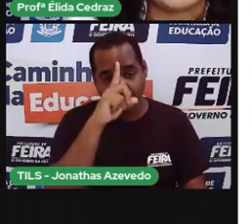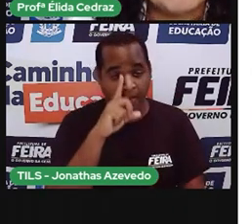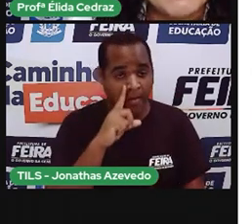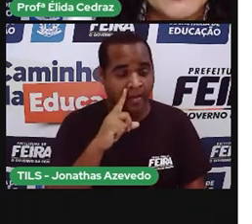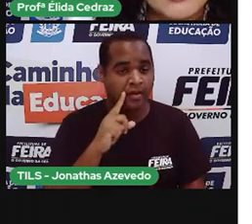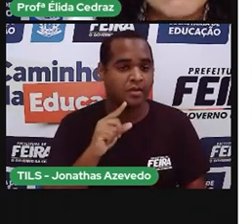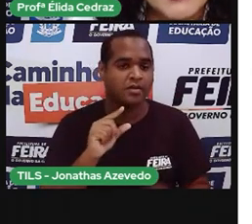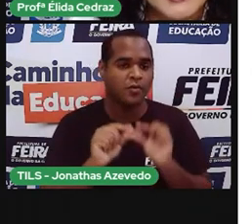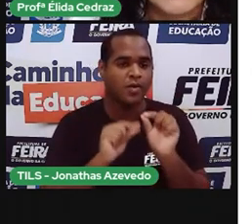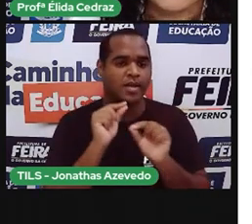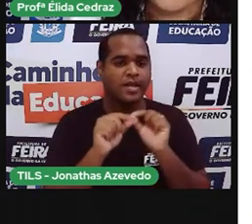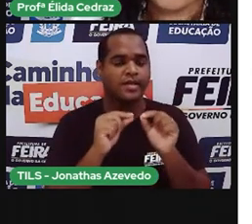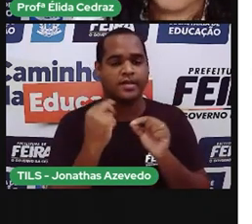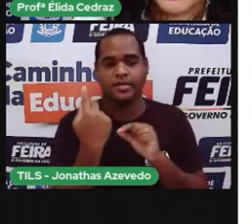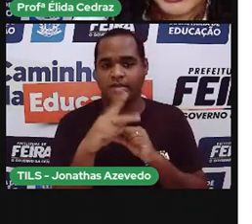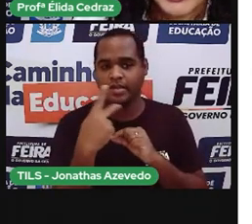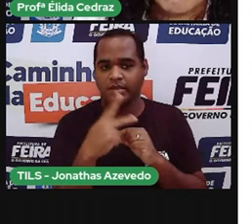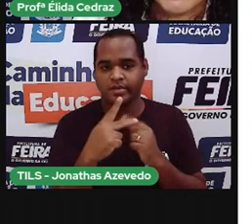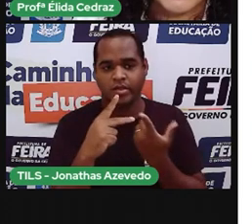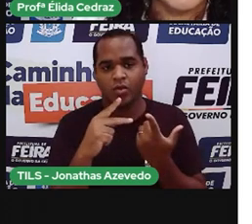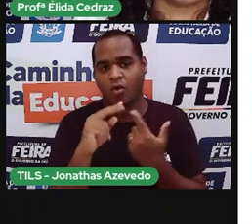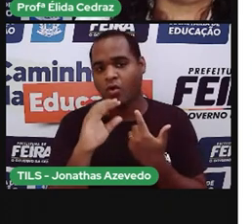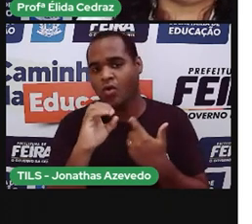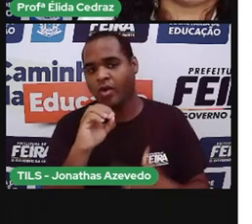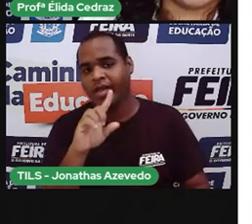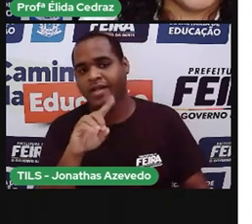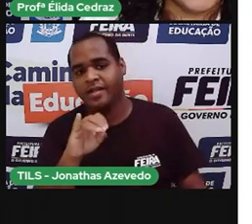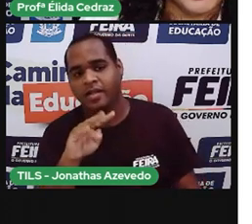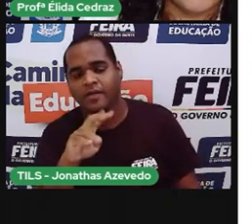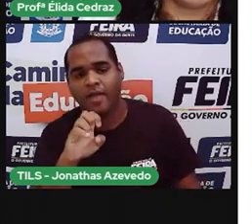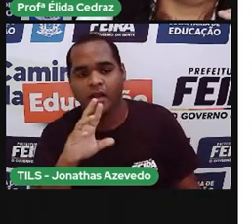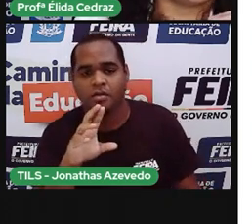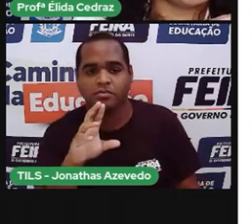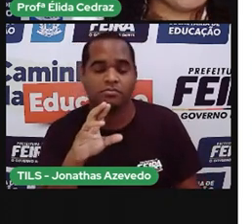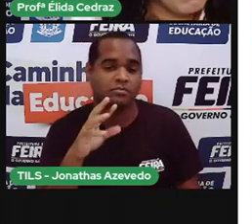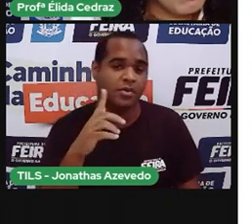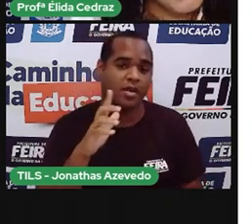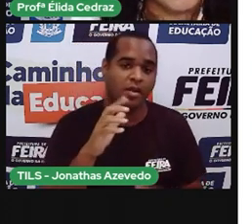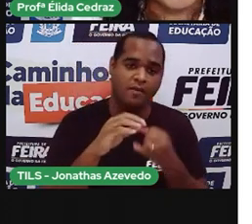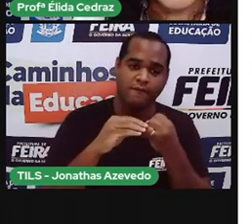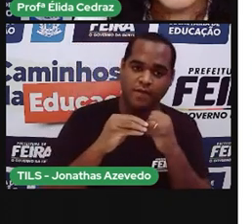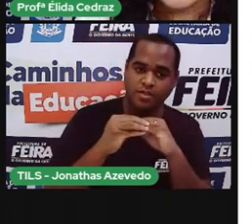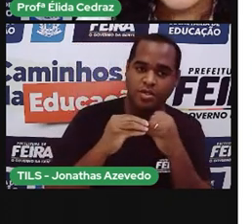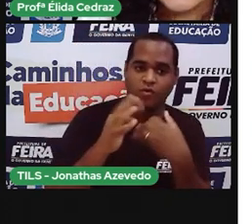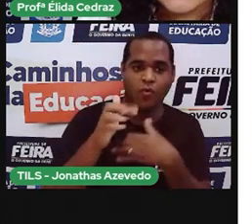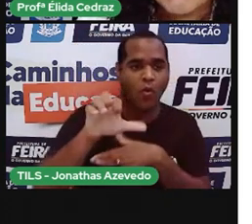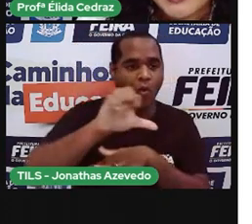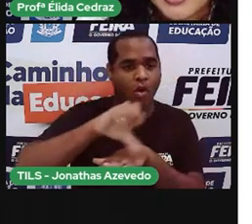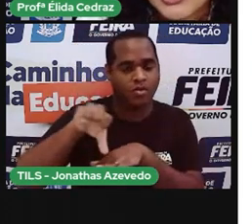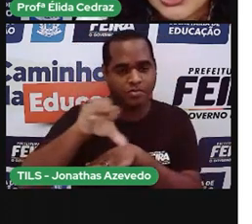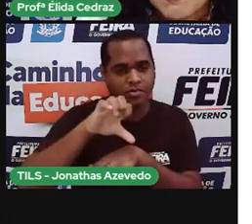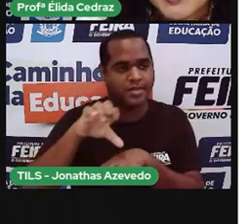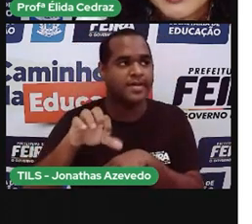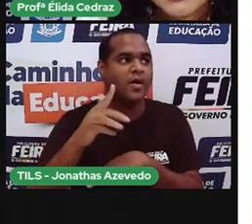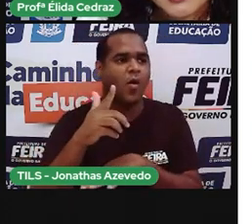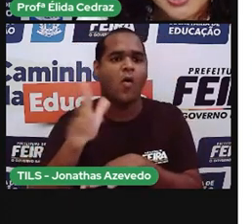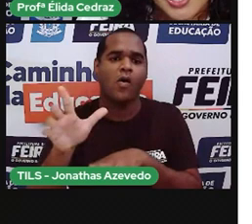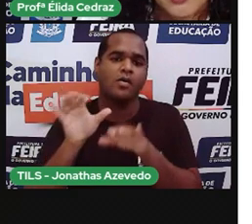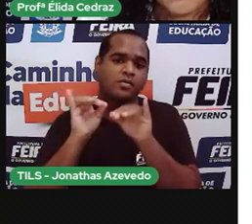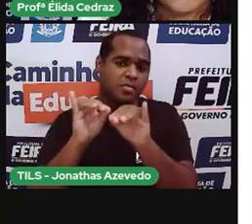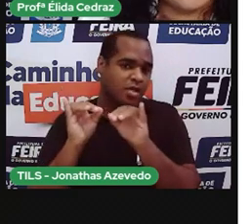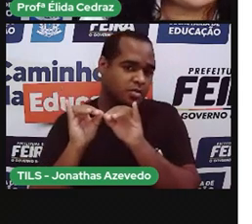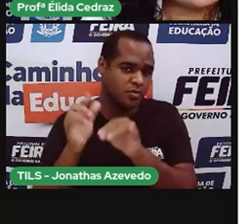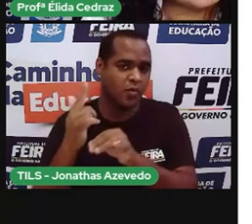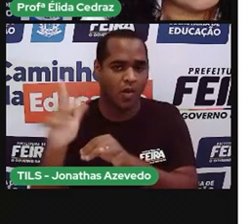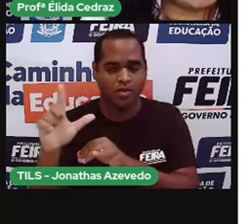No Hiper Oliveira, o que estava caro foi o feijão e o óleo. E no Mercadinho Preço